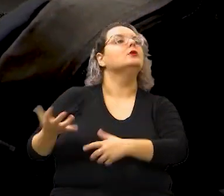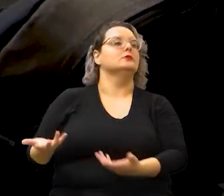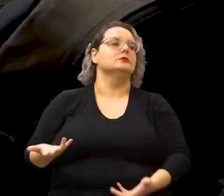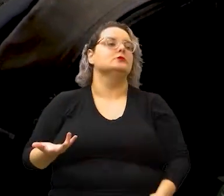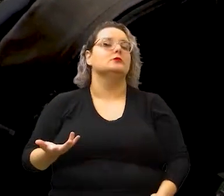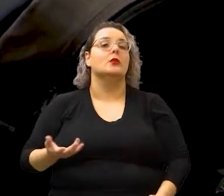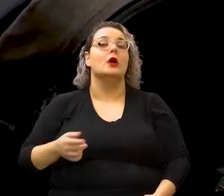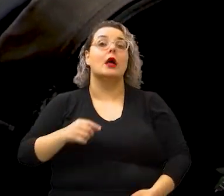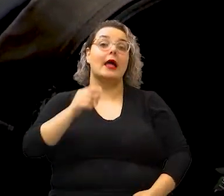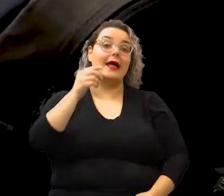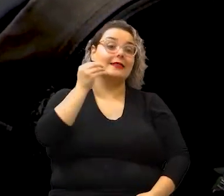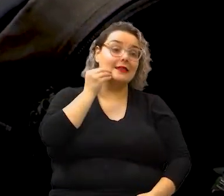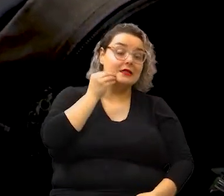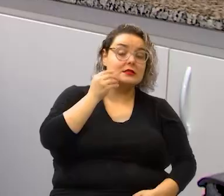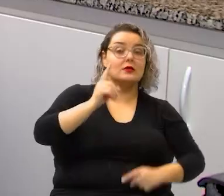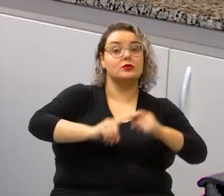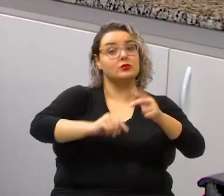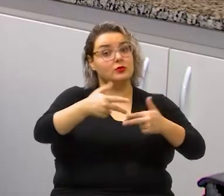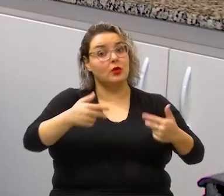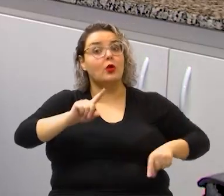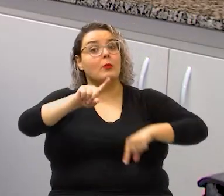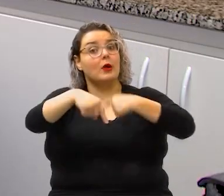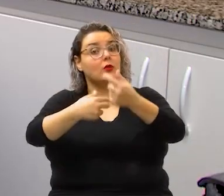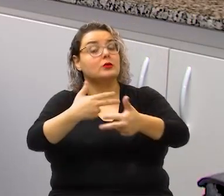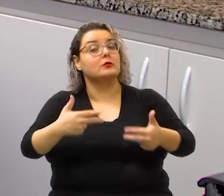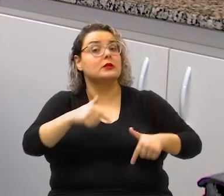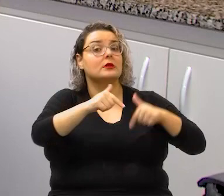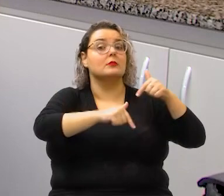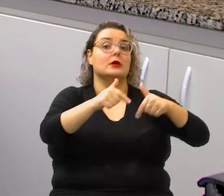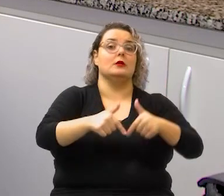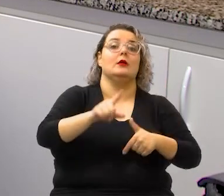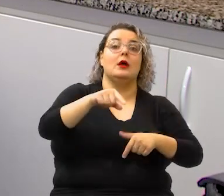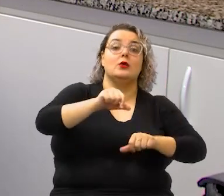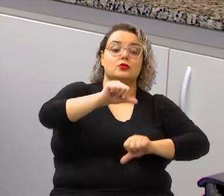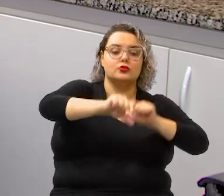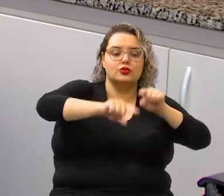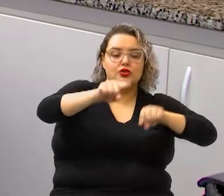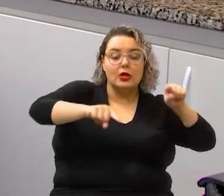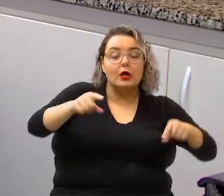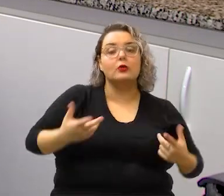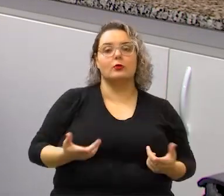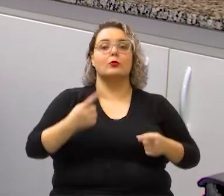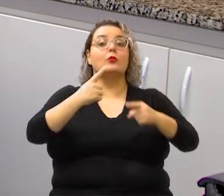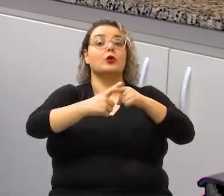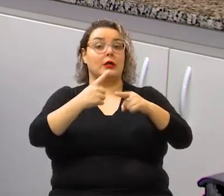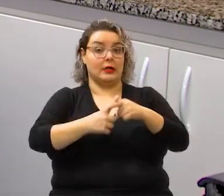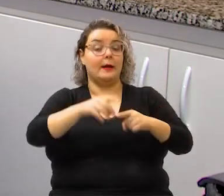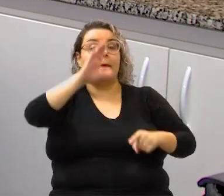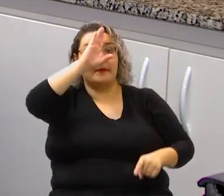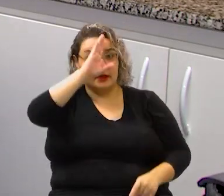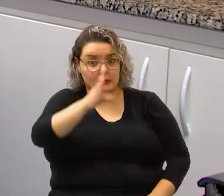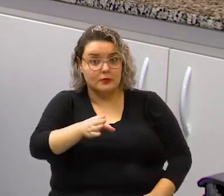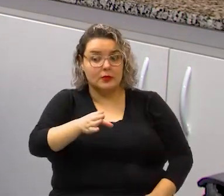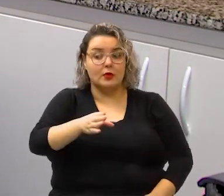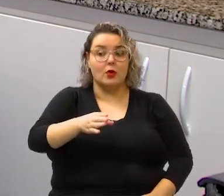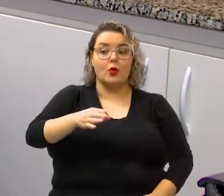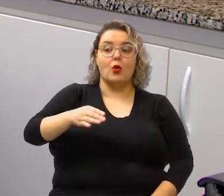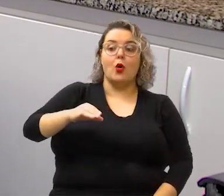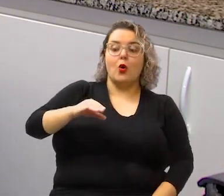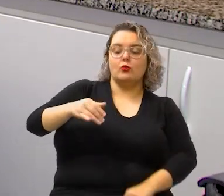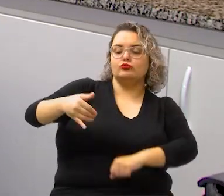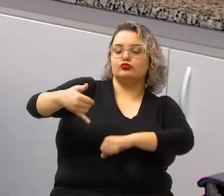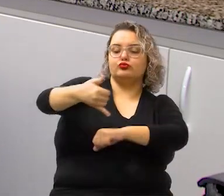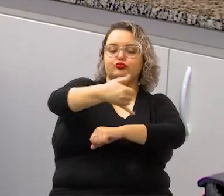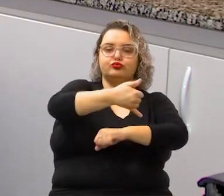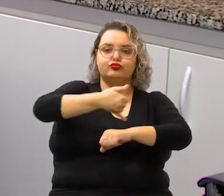sempre testar os equipamentos, uma outra vertente que a gente também trabalha aqui é o processo de adulteração. Porque, principalmente para os